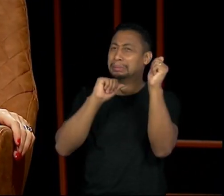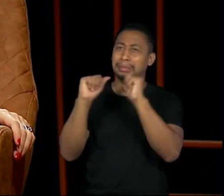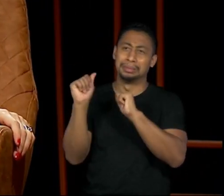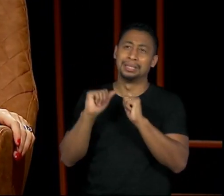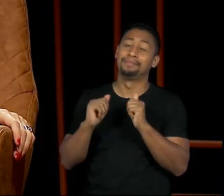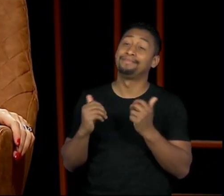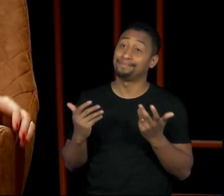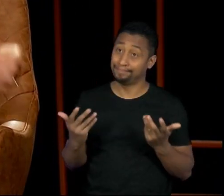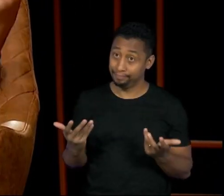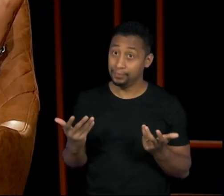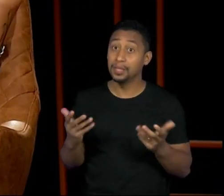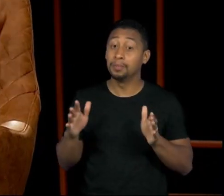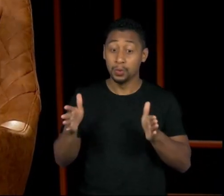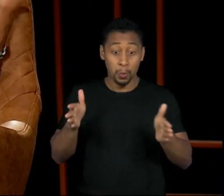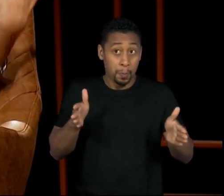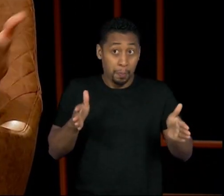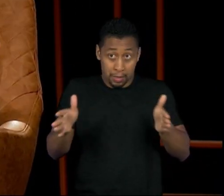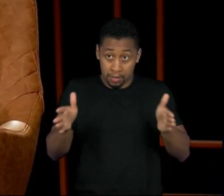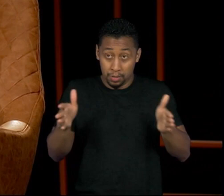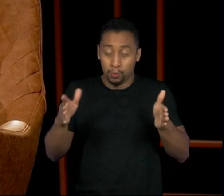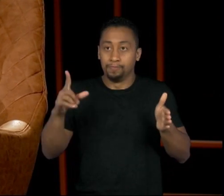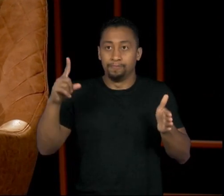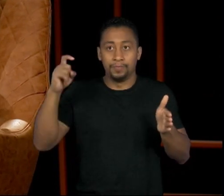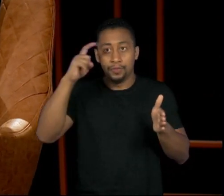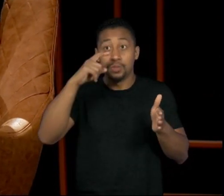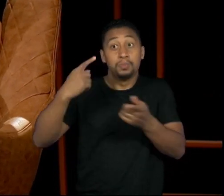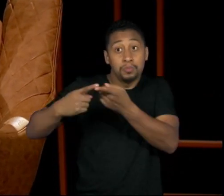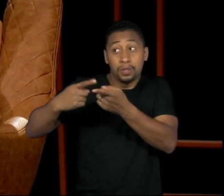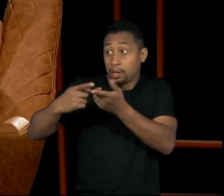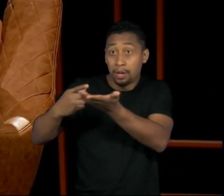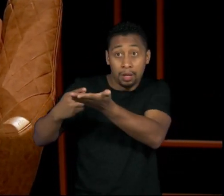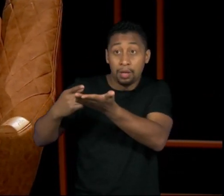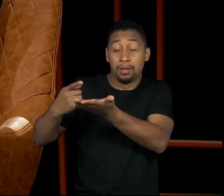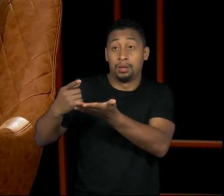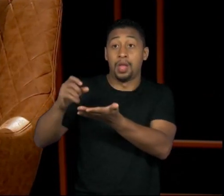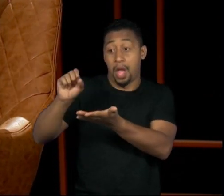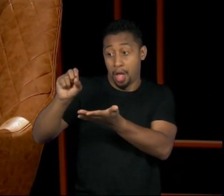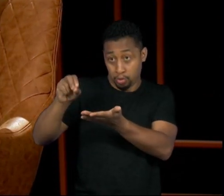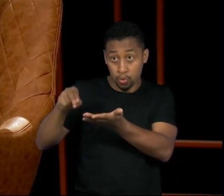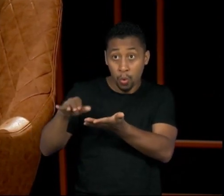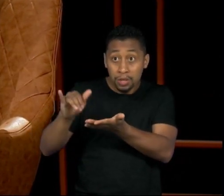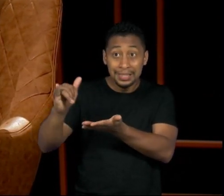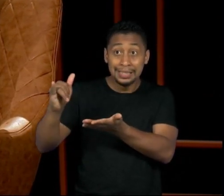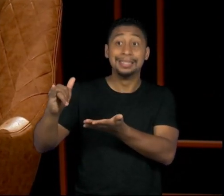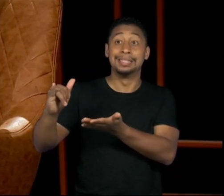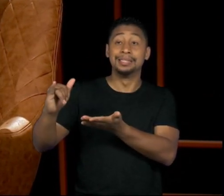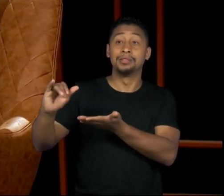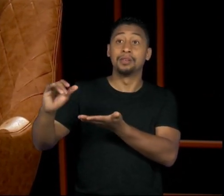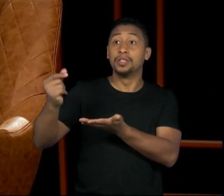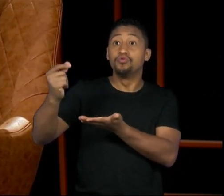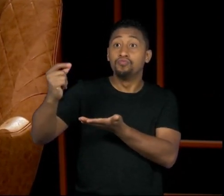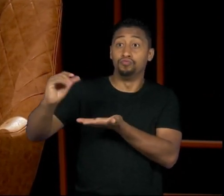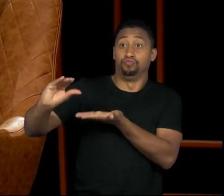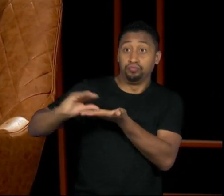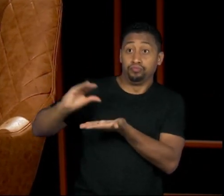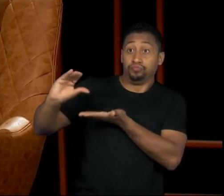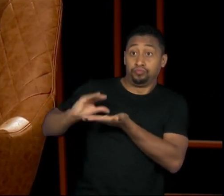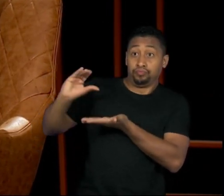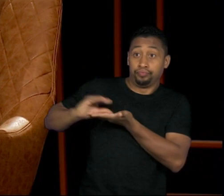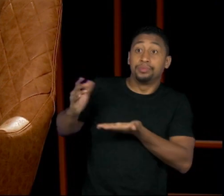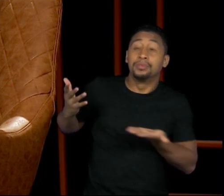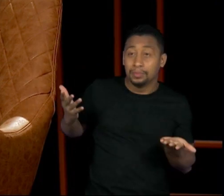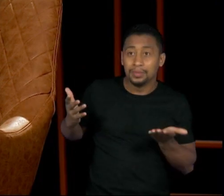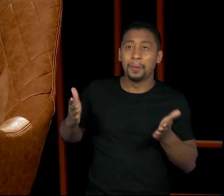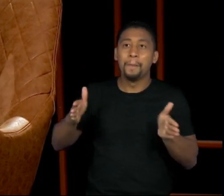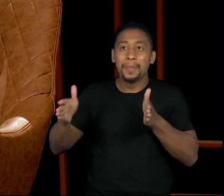num momento onde a gravadora estava apostando em mim mesmo. Eu peguei o momento pós-Vanessa da Mata, a Vanessa tinha estourado, e